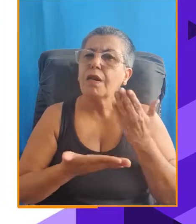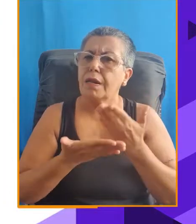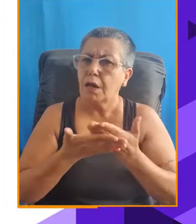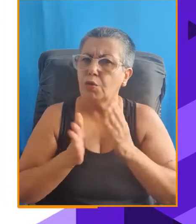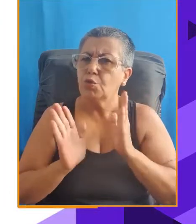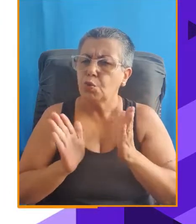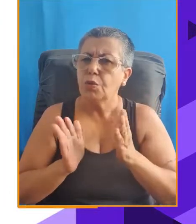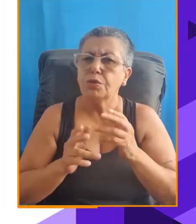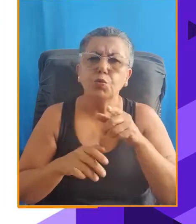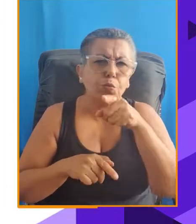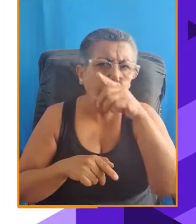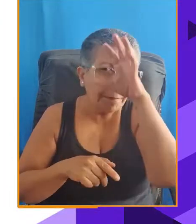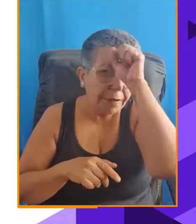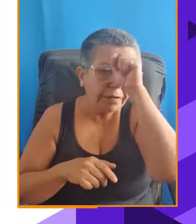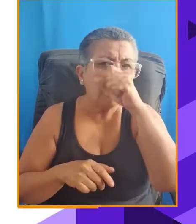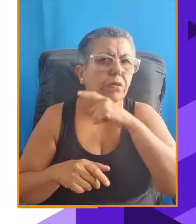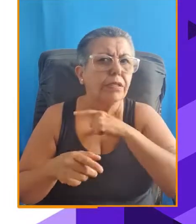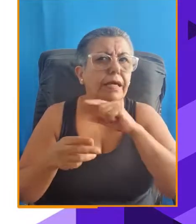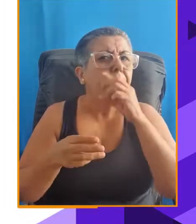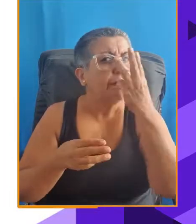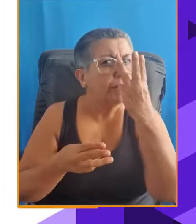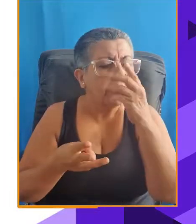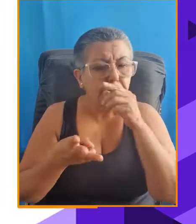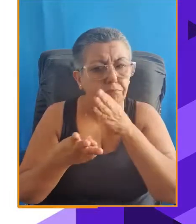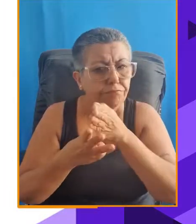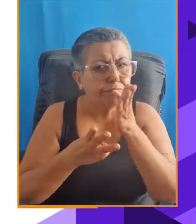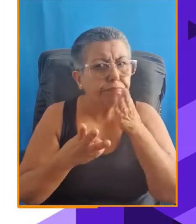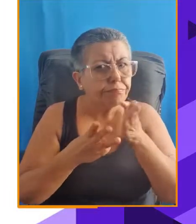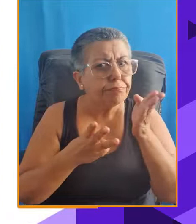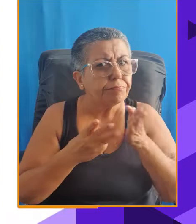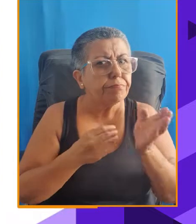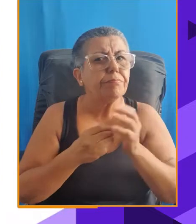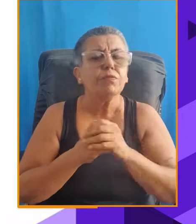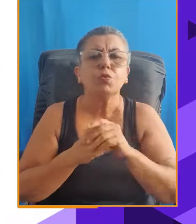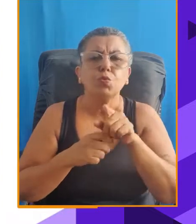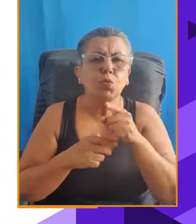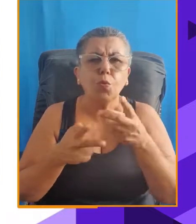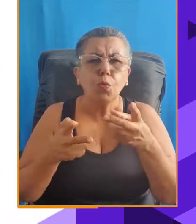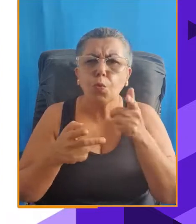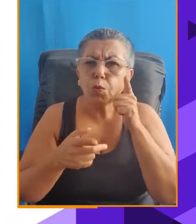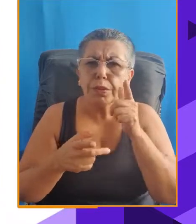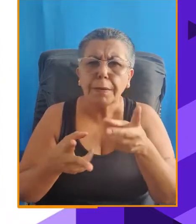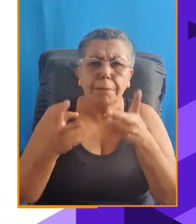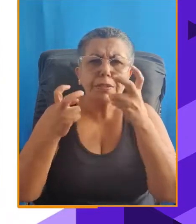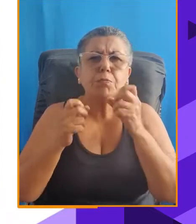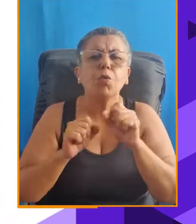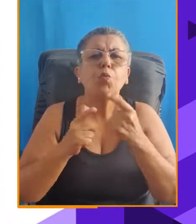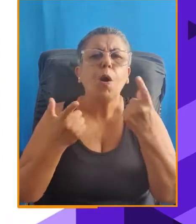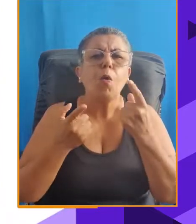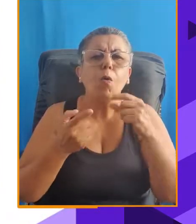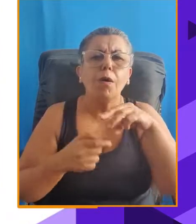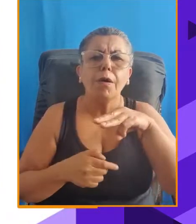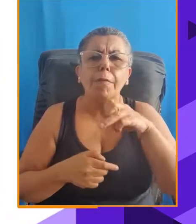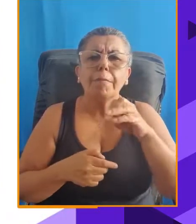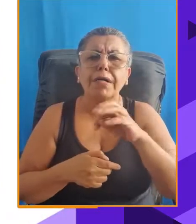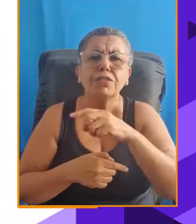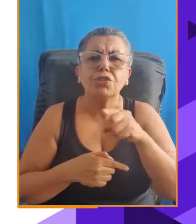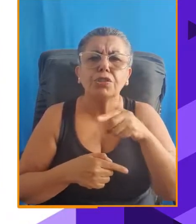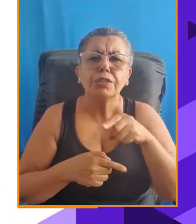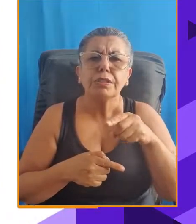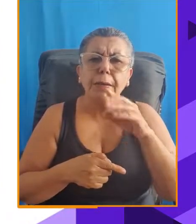de hoje, tu aprendeste que existem 3 matizes primários. Tu consegues identificar qual o matiz